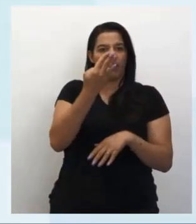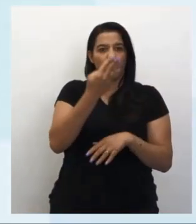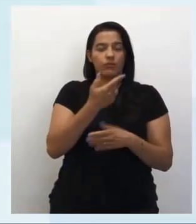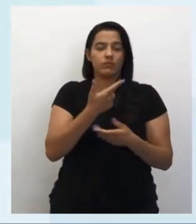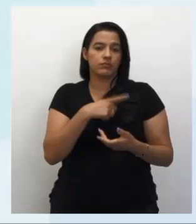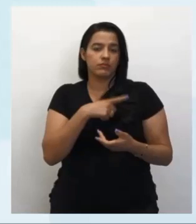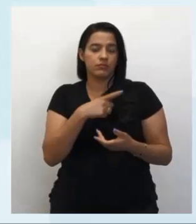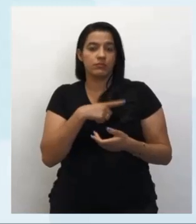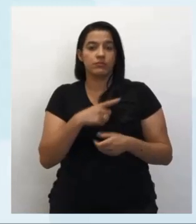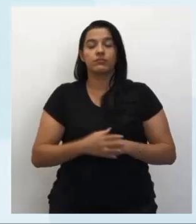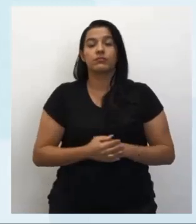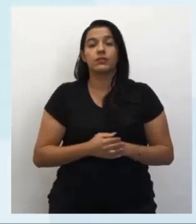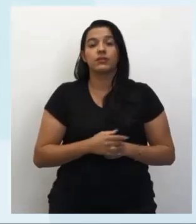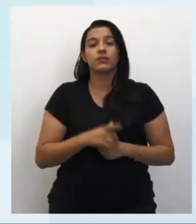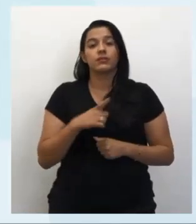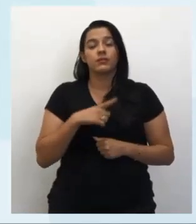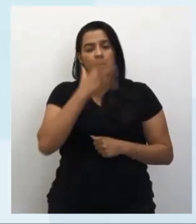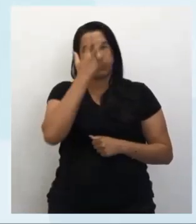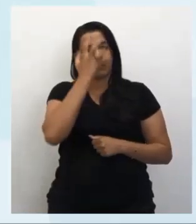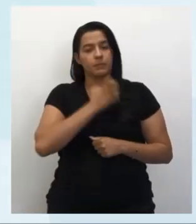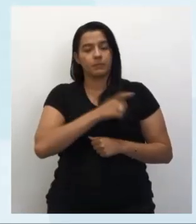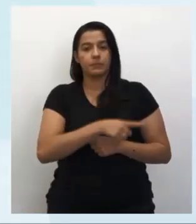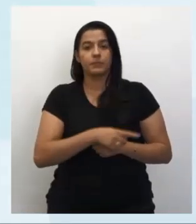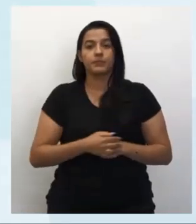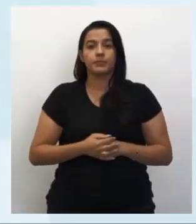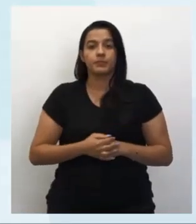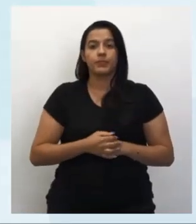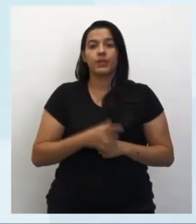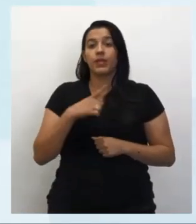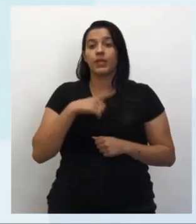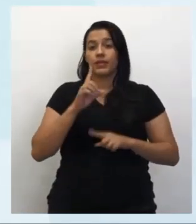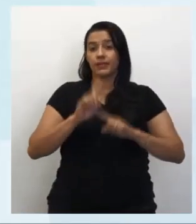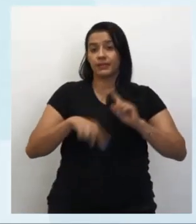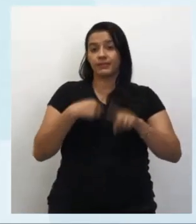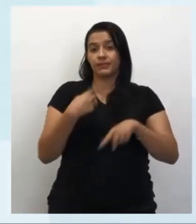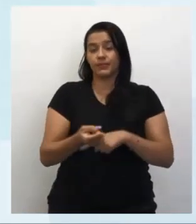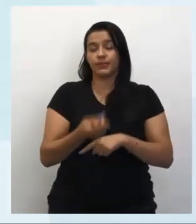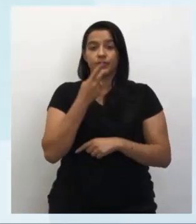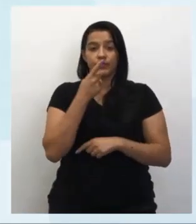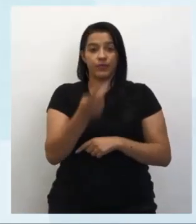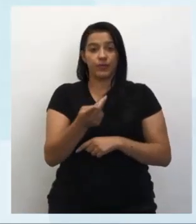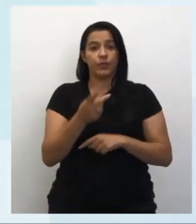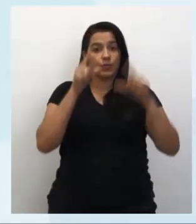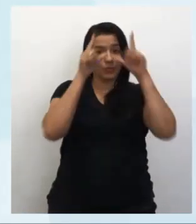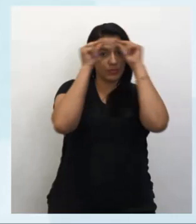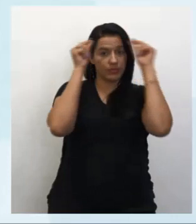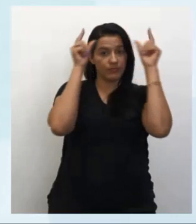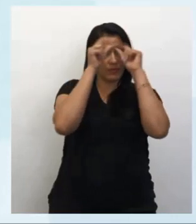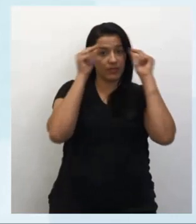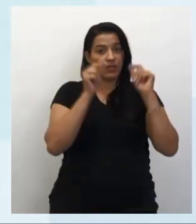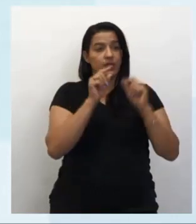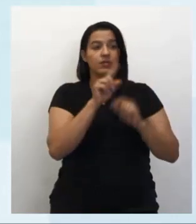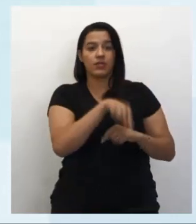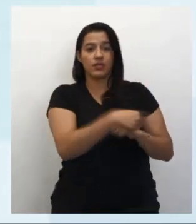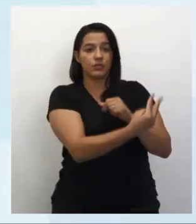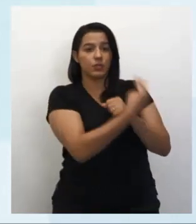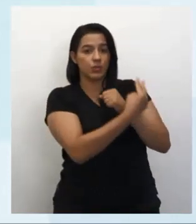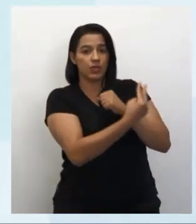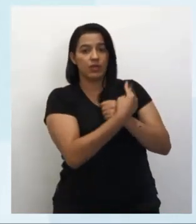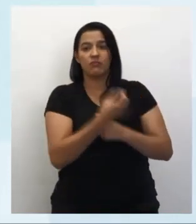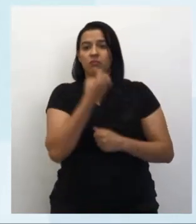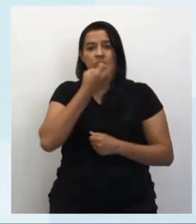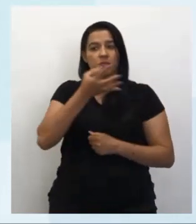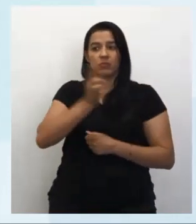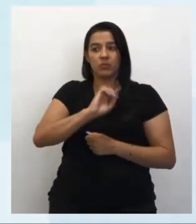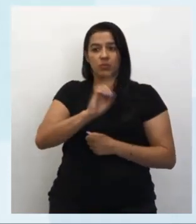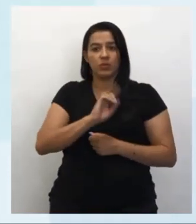as feições, que eram duras. Afinal, disse-me que nenhum dos enfermeiros que tivera prestava para nada,